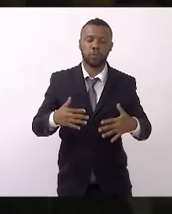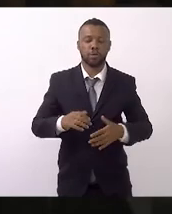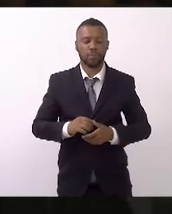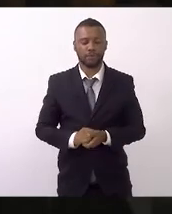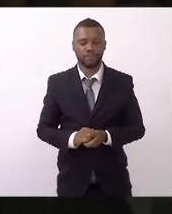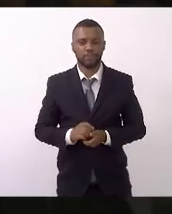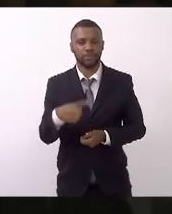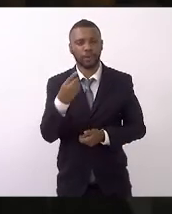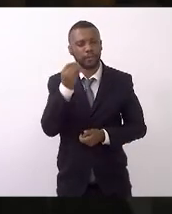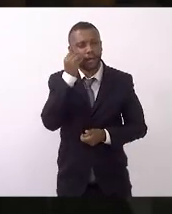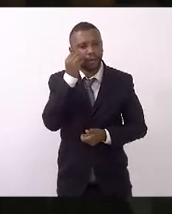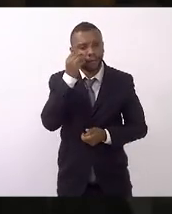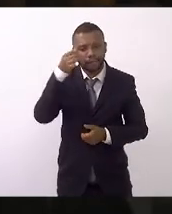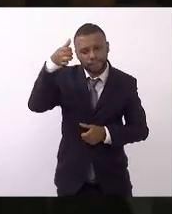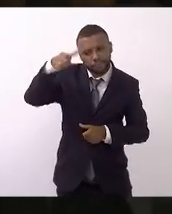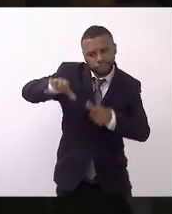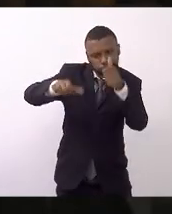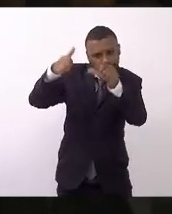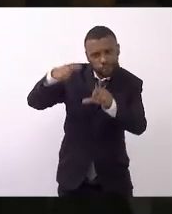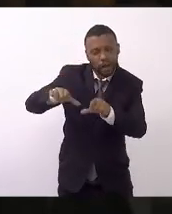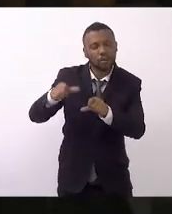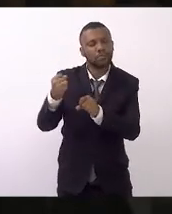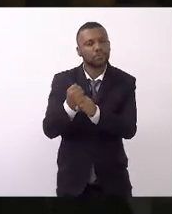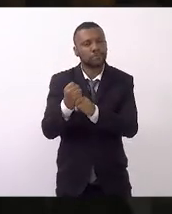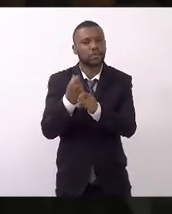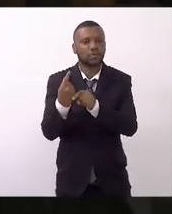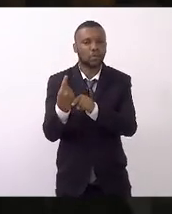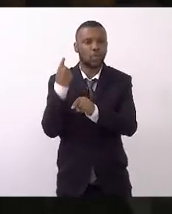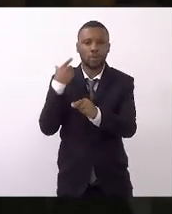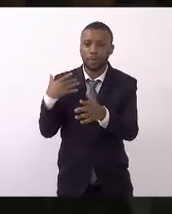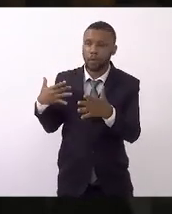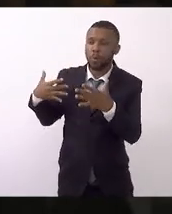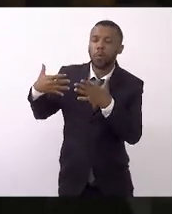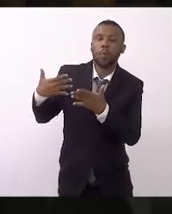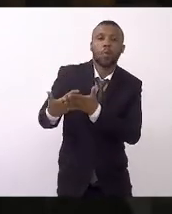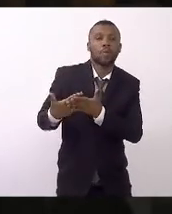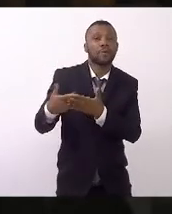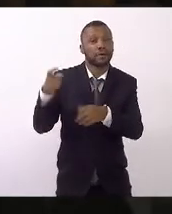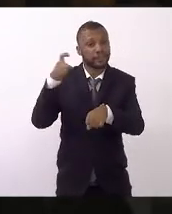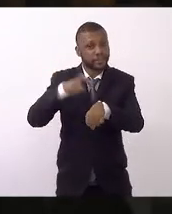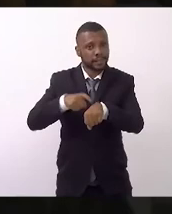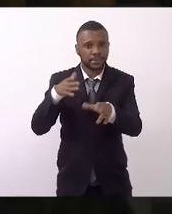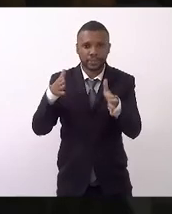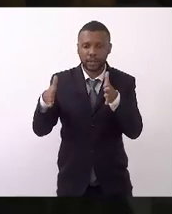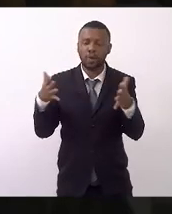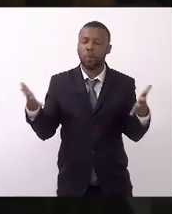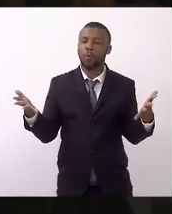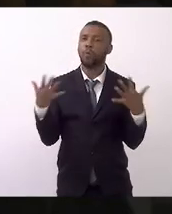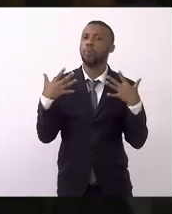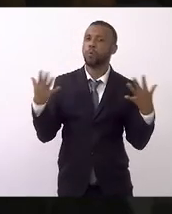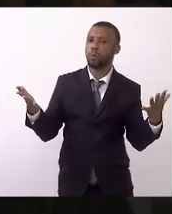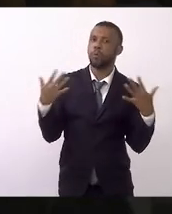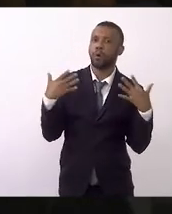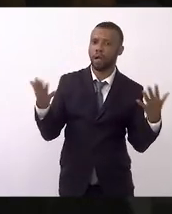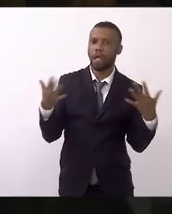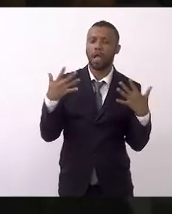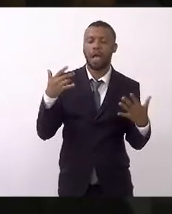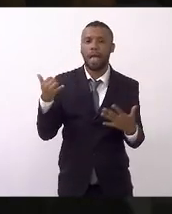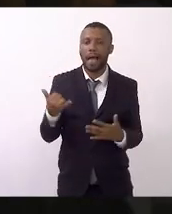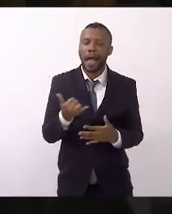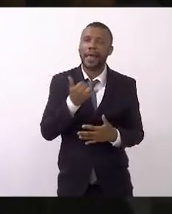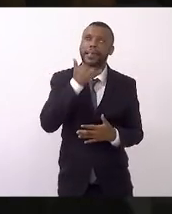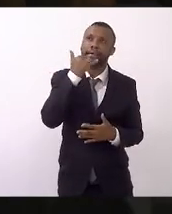gente tem verificado nos últimos anos, quando chega o verão, é a tragédia